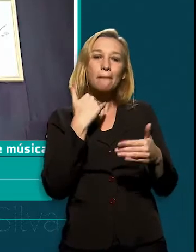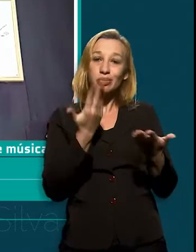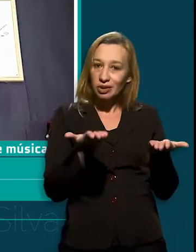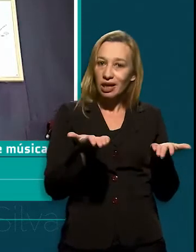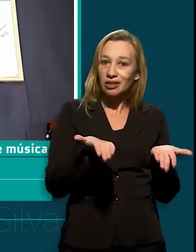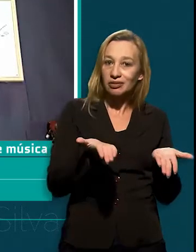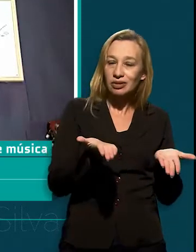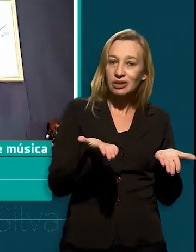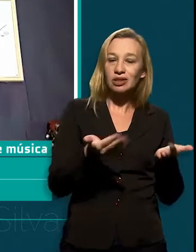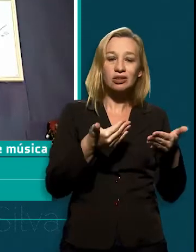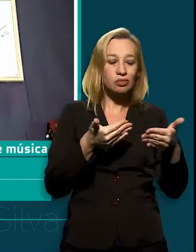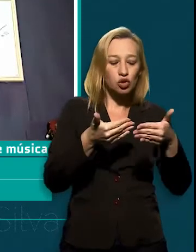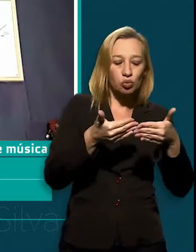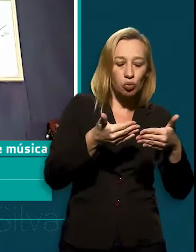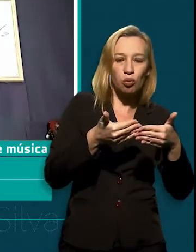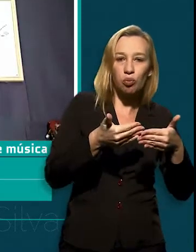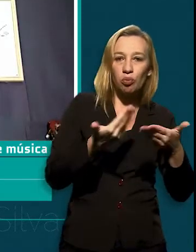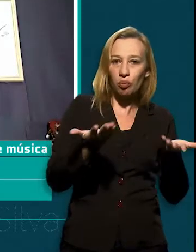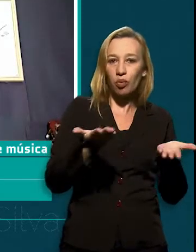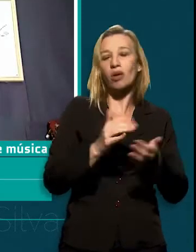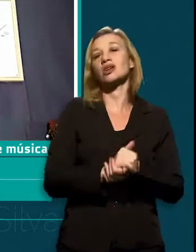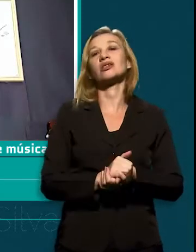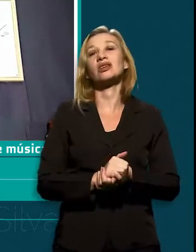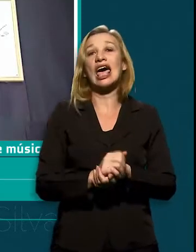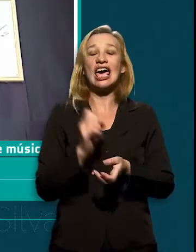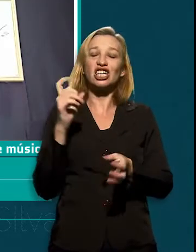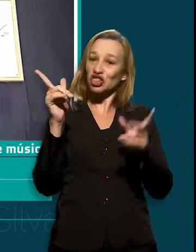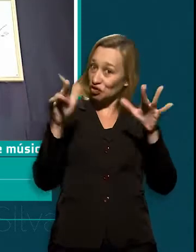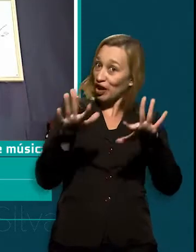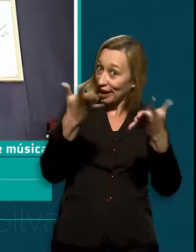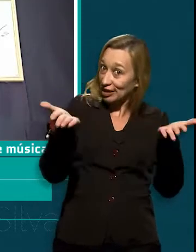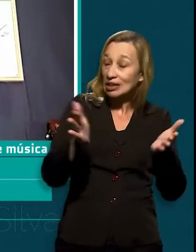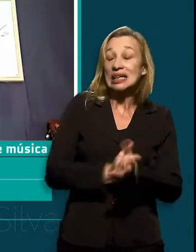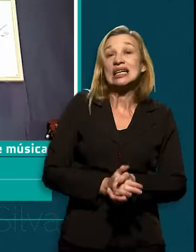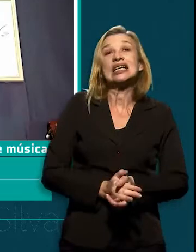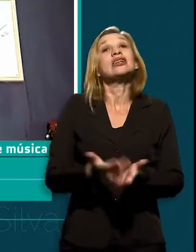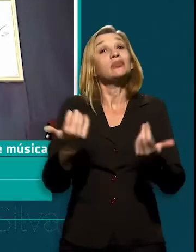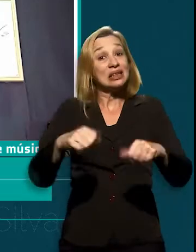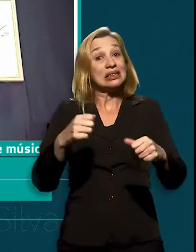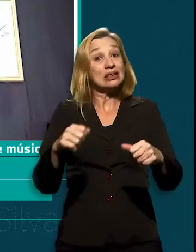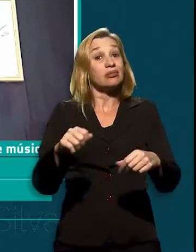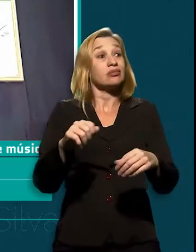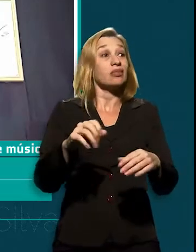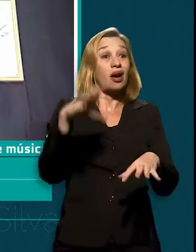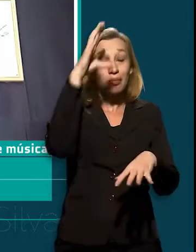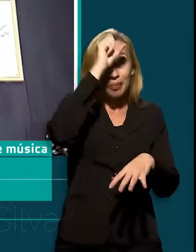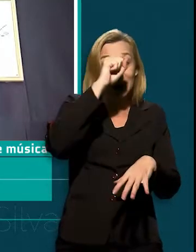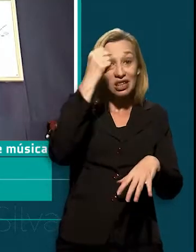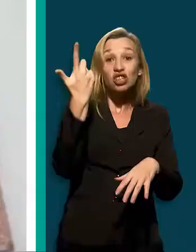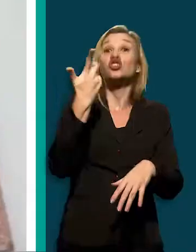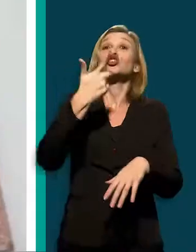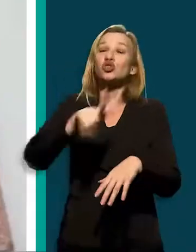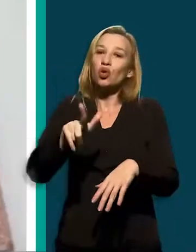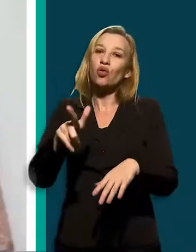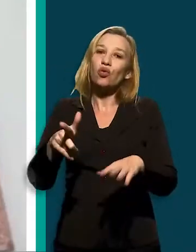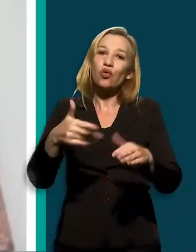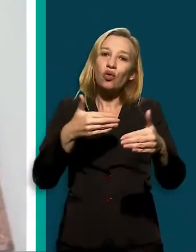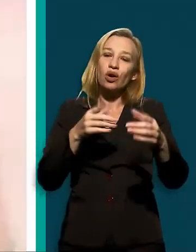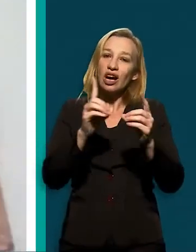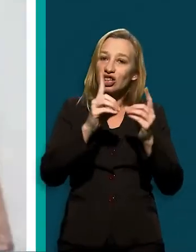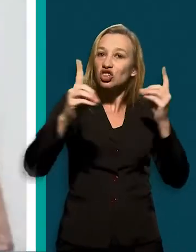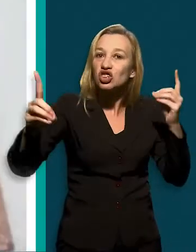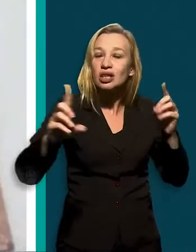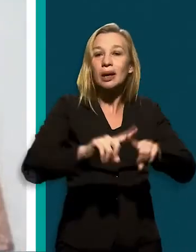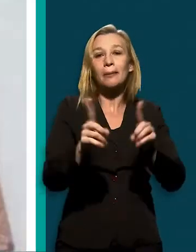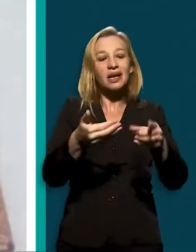um papo mais próximo, né? É muito diferente. Então, a gente teve que reaprender através